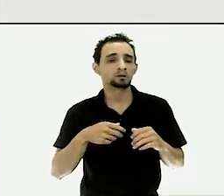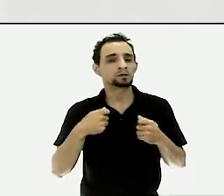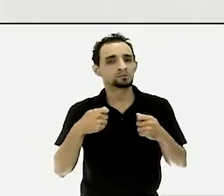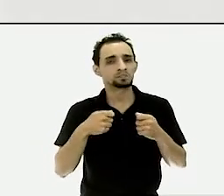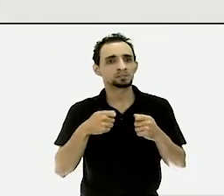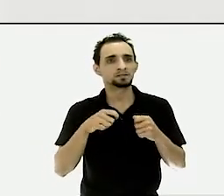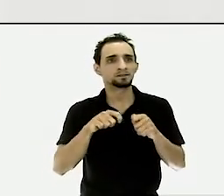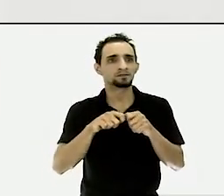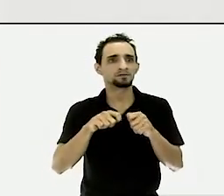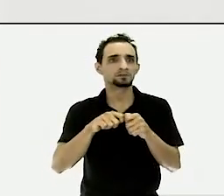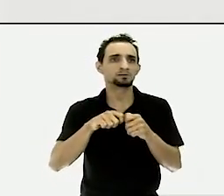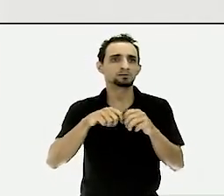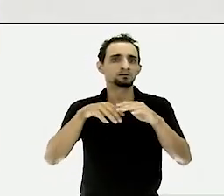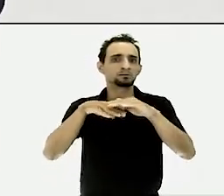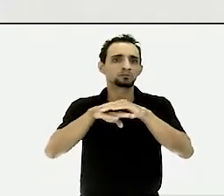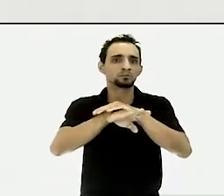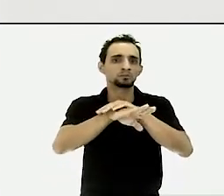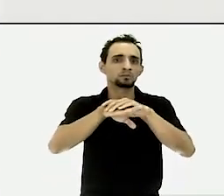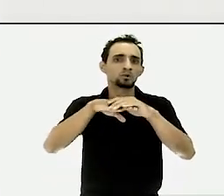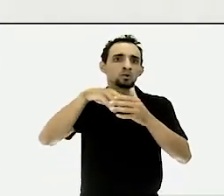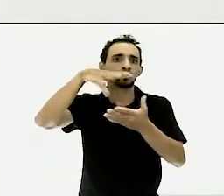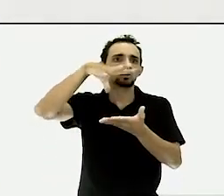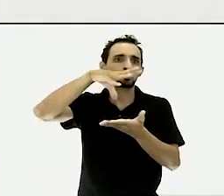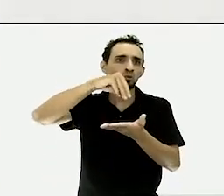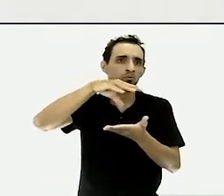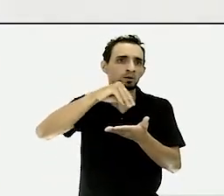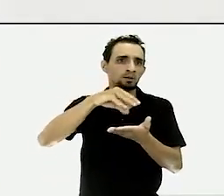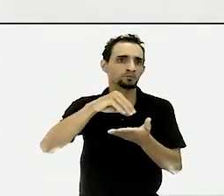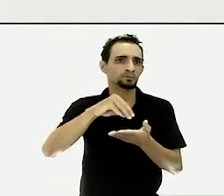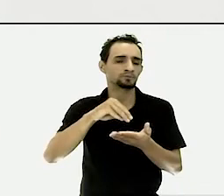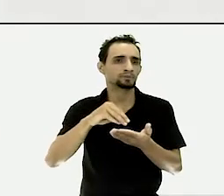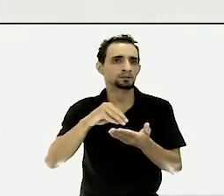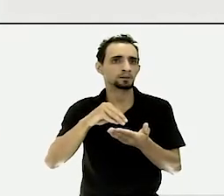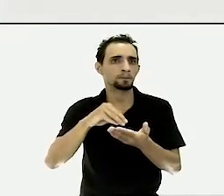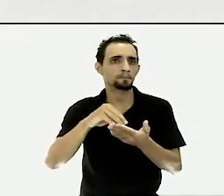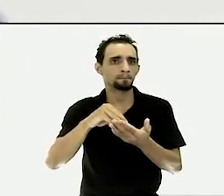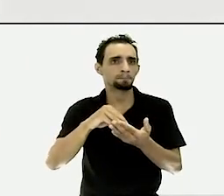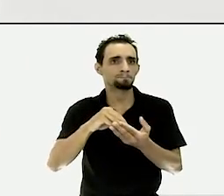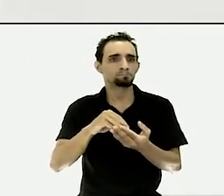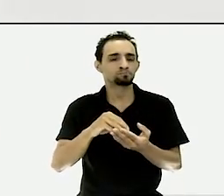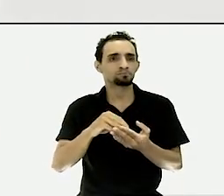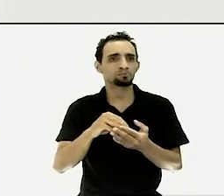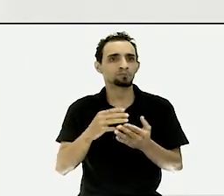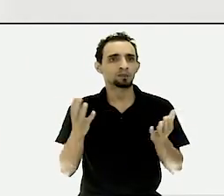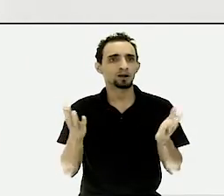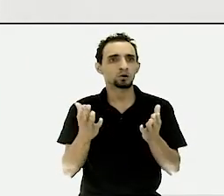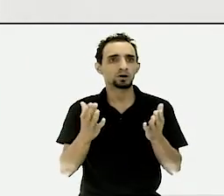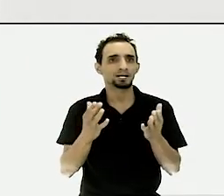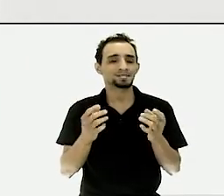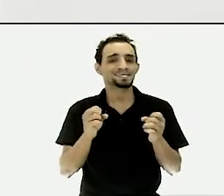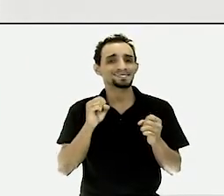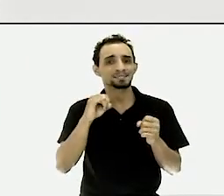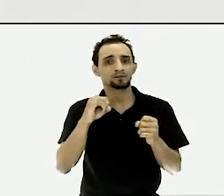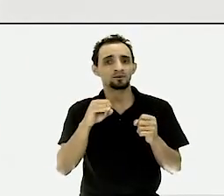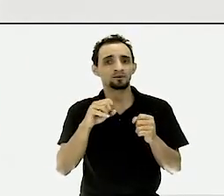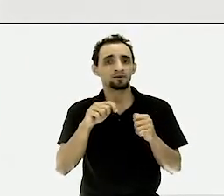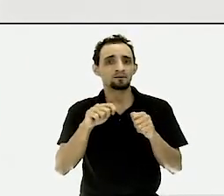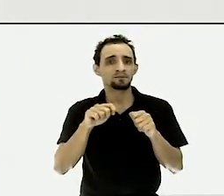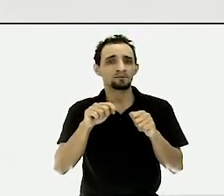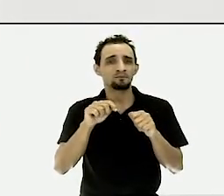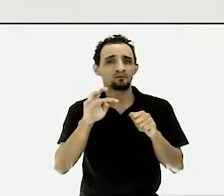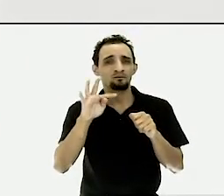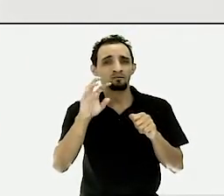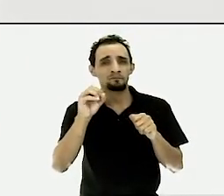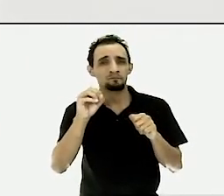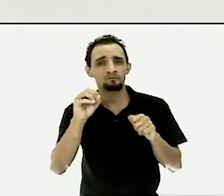deputado quer ser reeleito, começa a contar a história, né, pra gente... Mas eu gostei da atitude dele falar isso, tá? Então, se Deus abençoar que dê certo